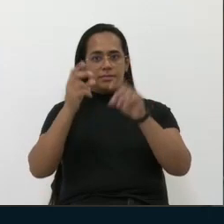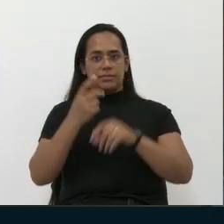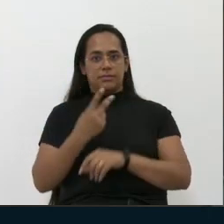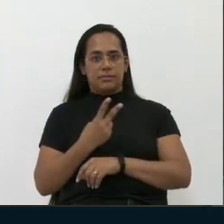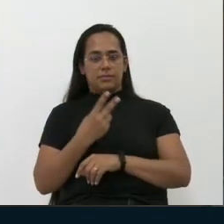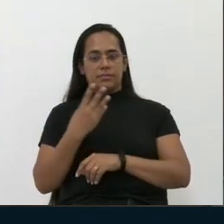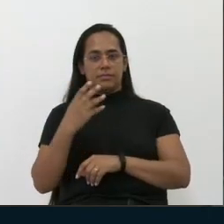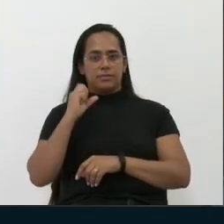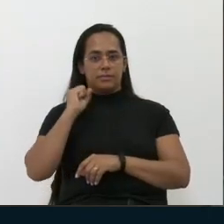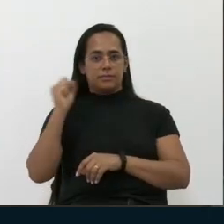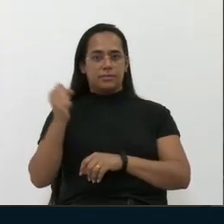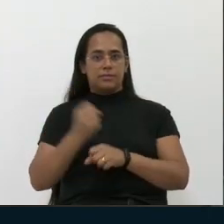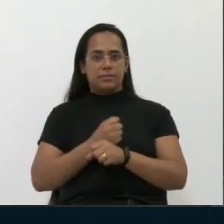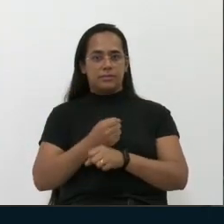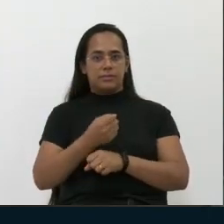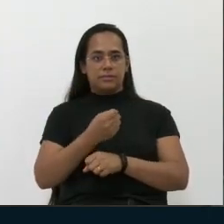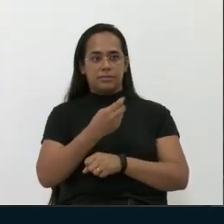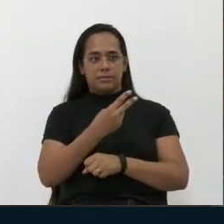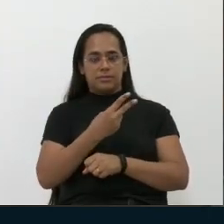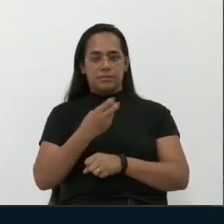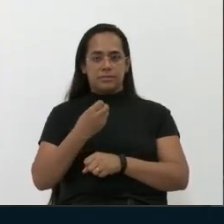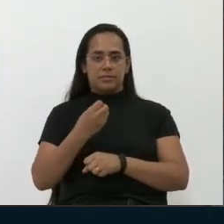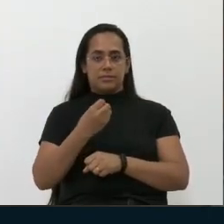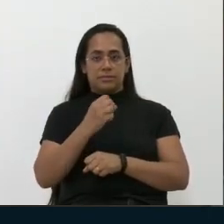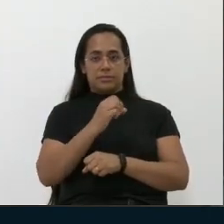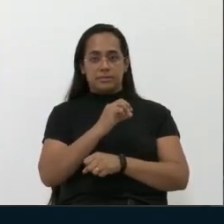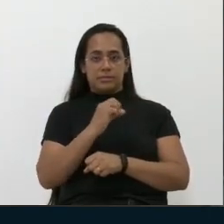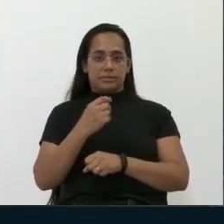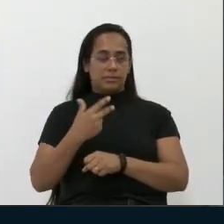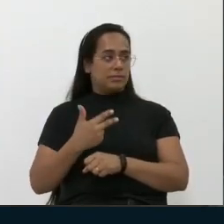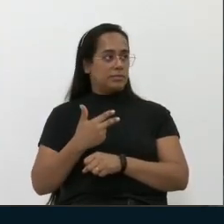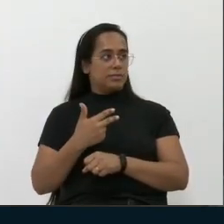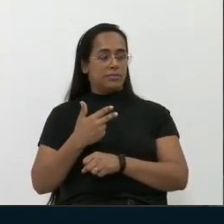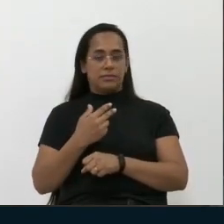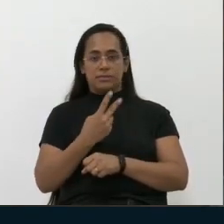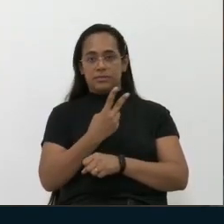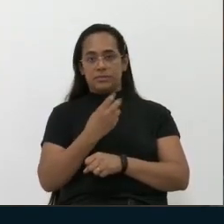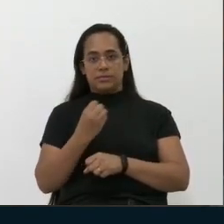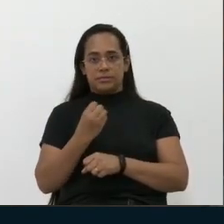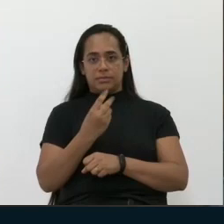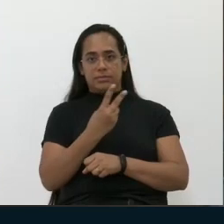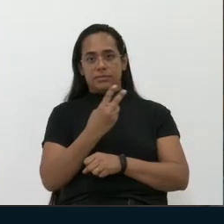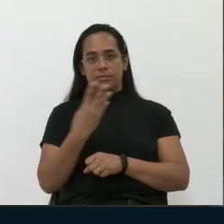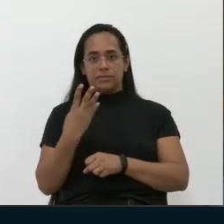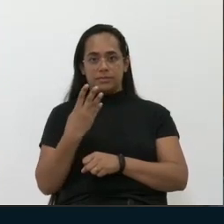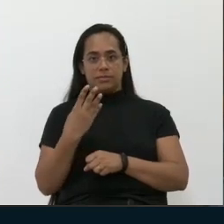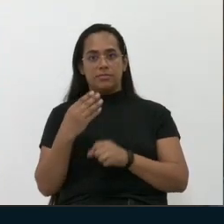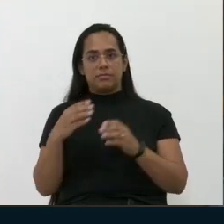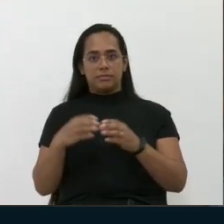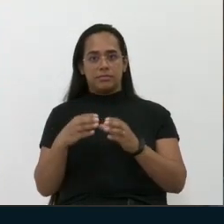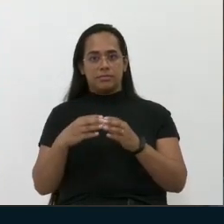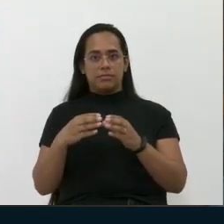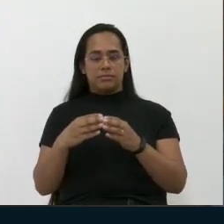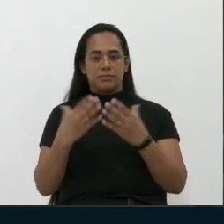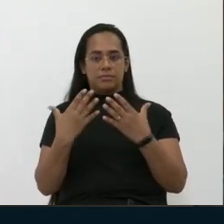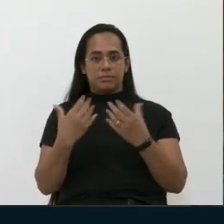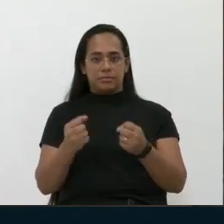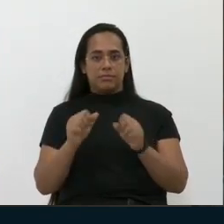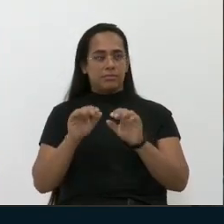de 2024. Está aberta a palavra. Os vereadores favoráveis permaneçam como estão e os contrários se